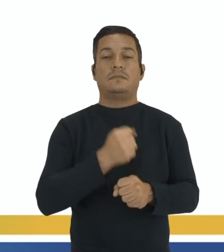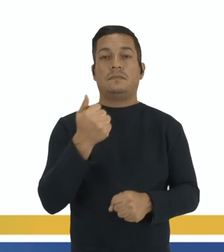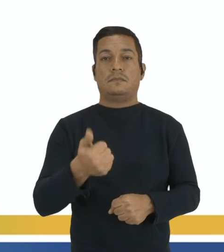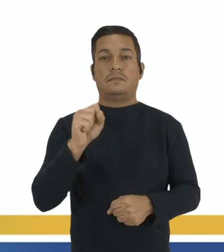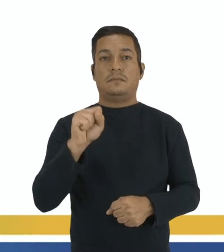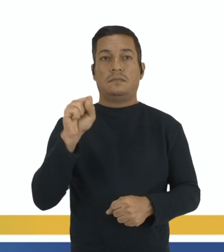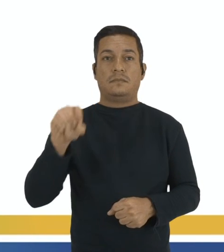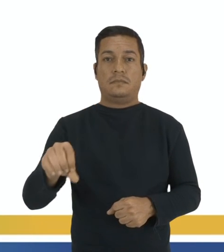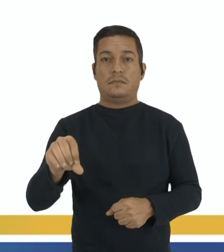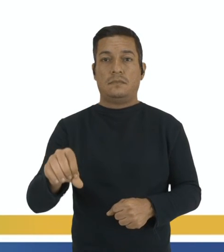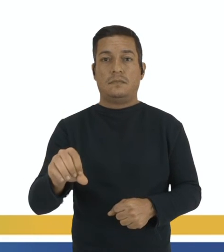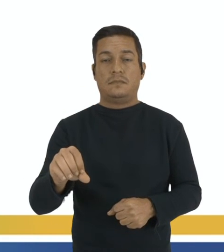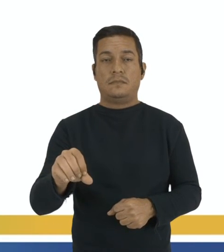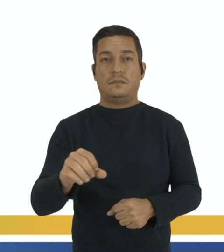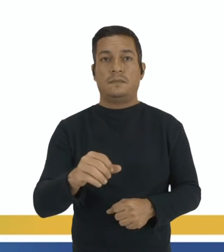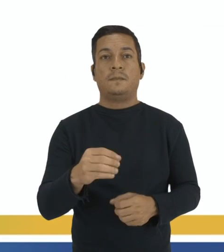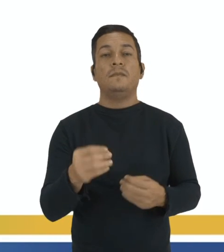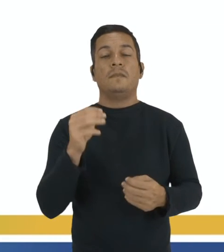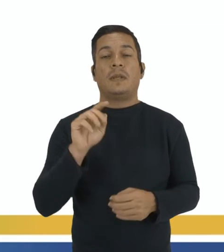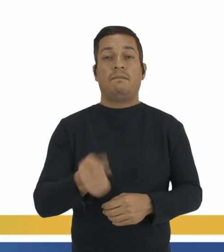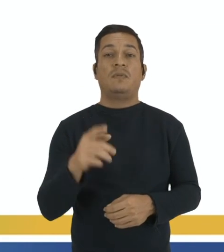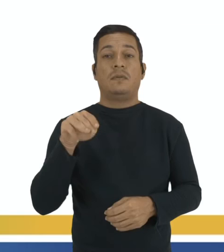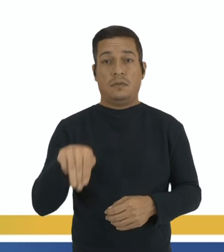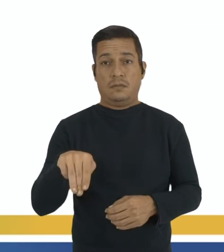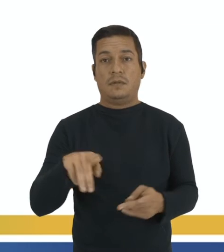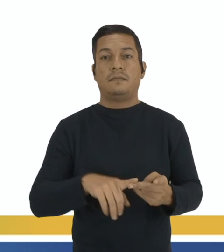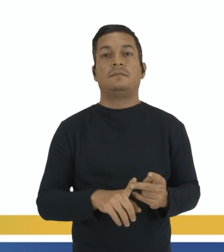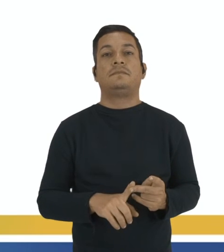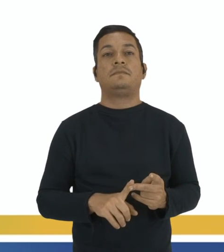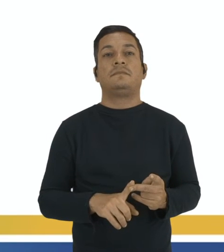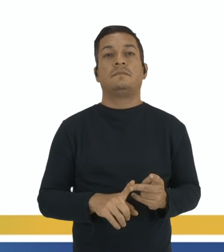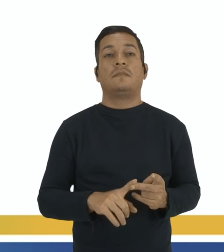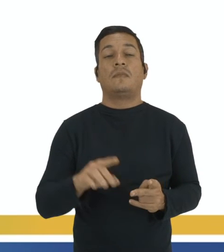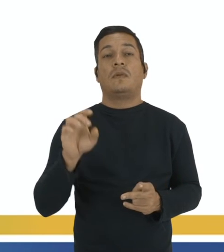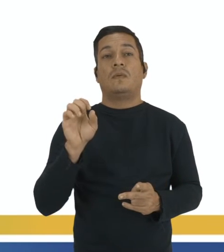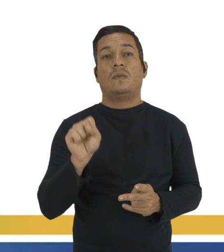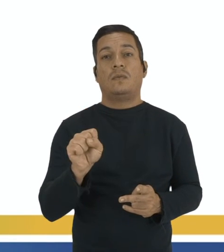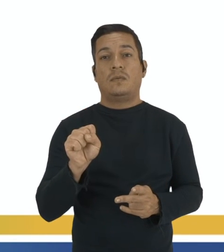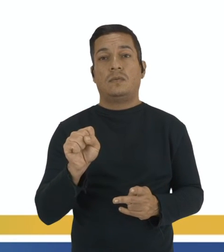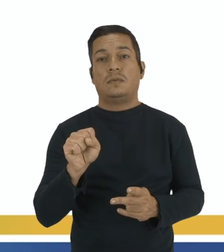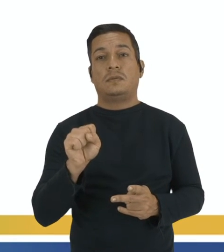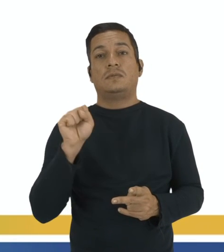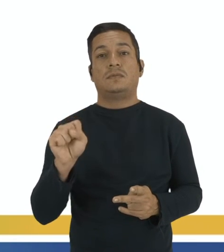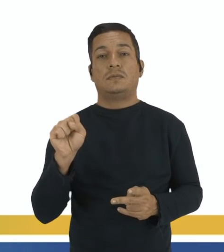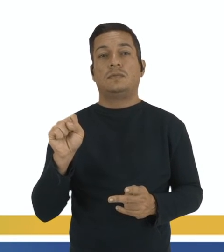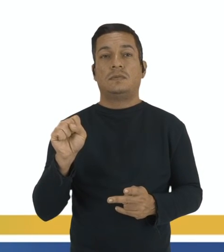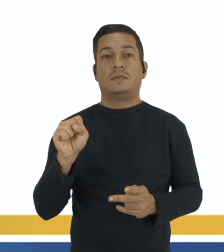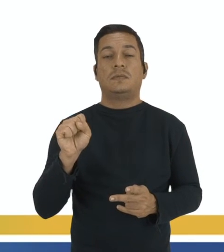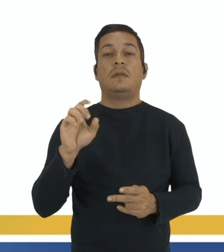1889. Então, 1889, 1000 é a letra M. Para representar os